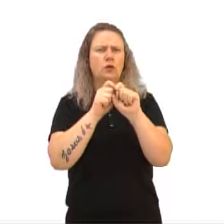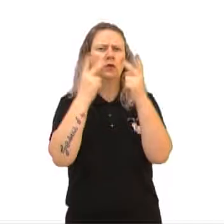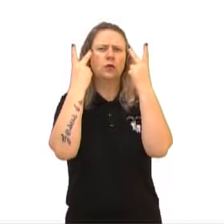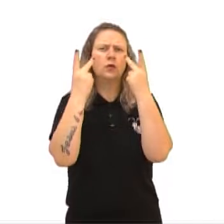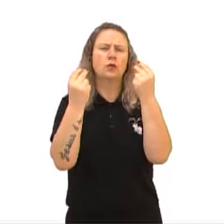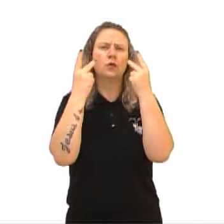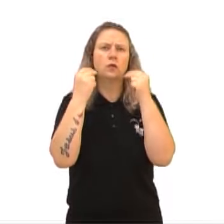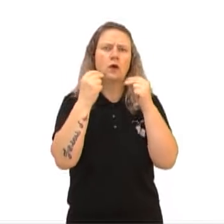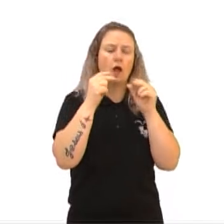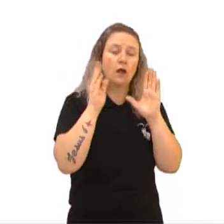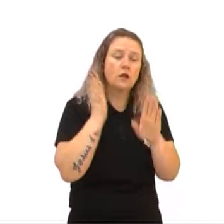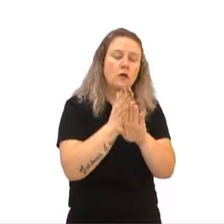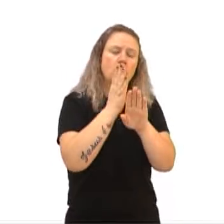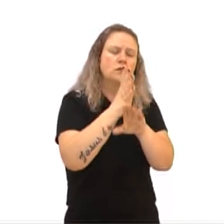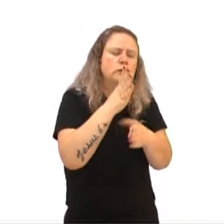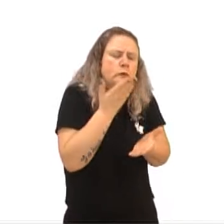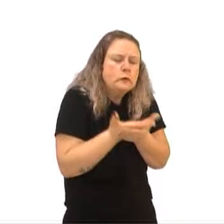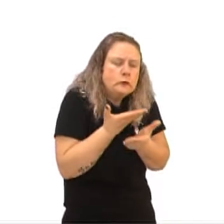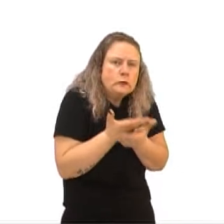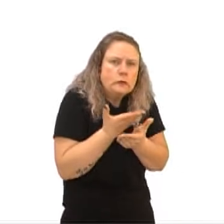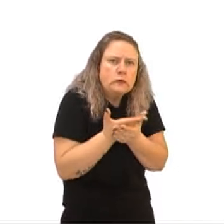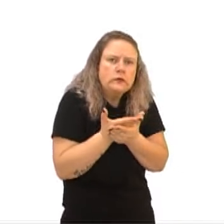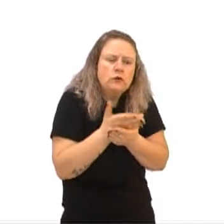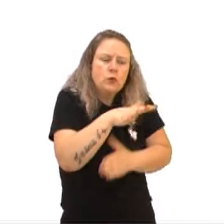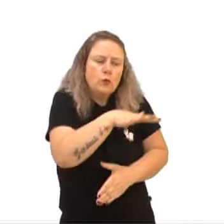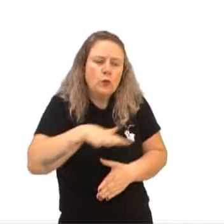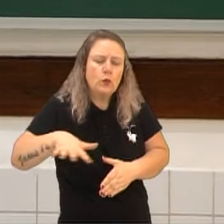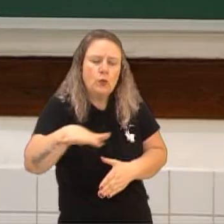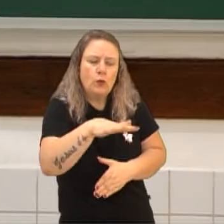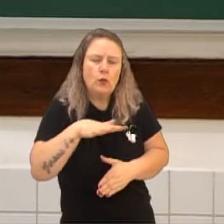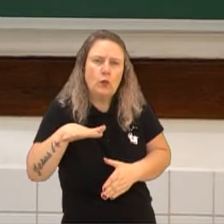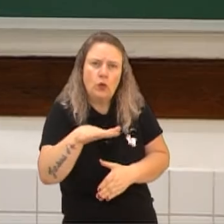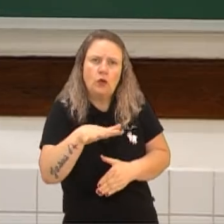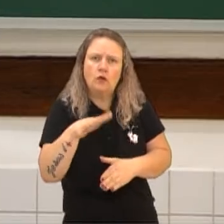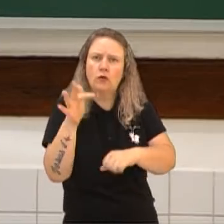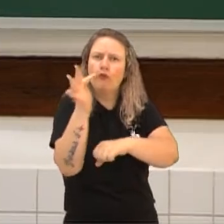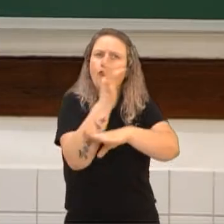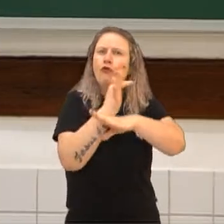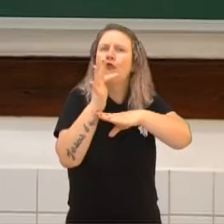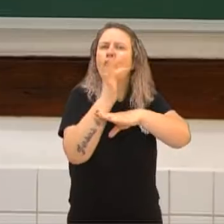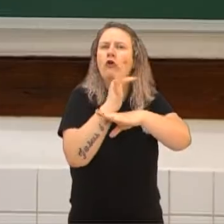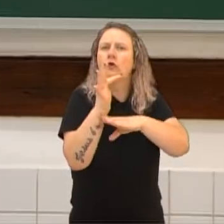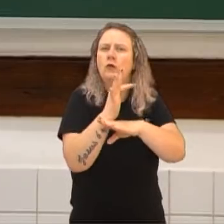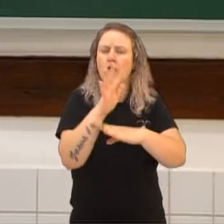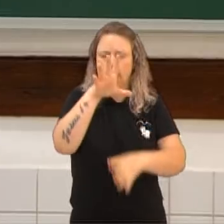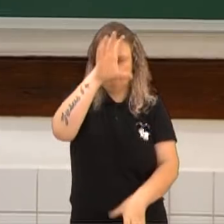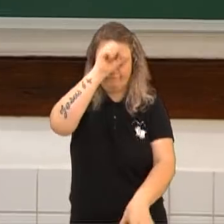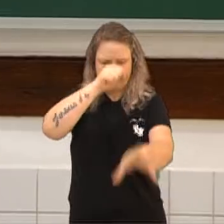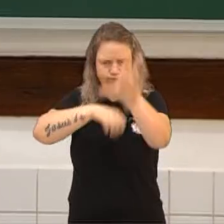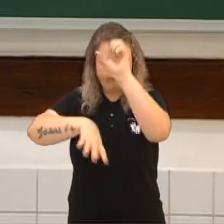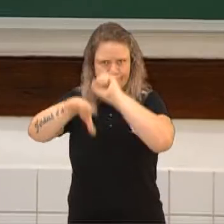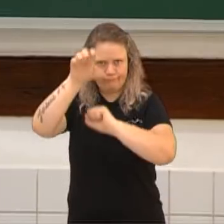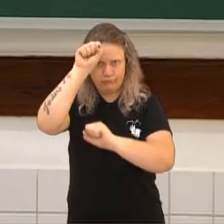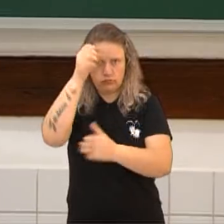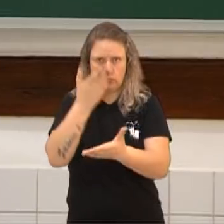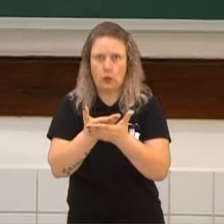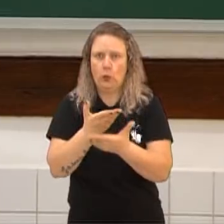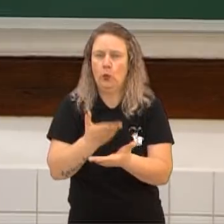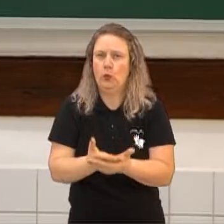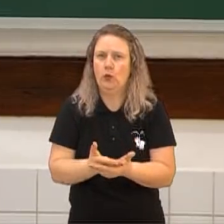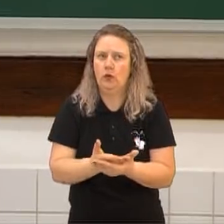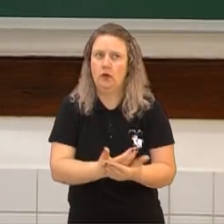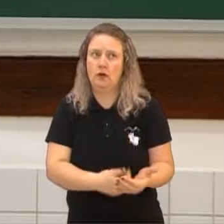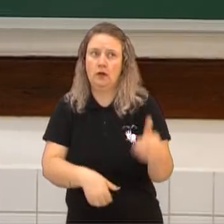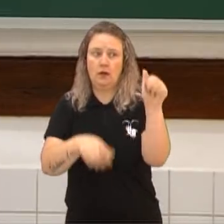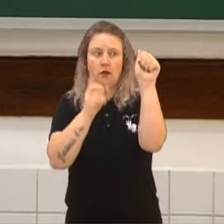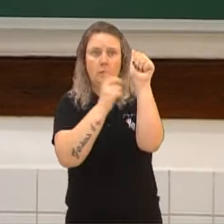obtido por meio de estudos em sistemas formais de escolarização. Sim, essa é a alternativa correta, né? Quando a alternativa A é a correta, é